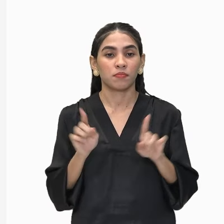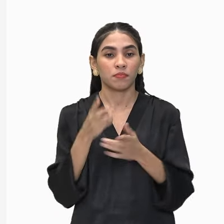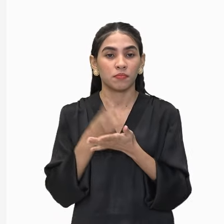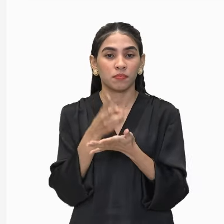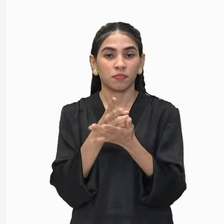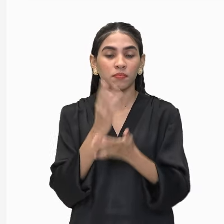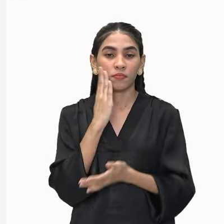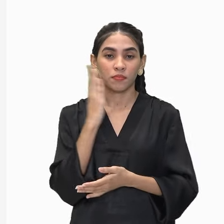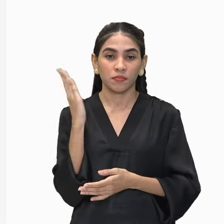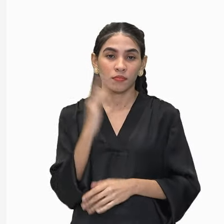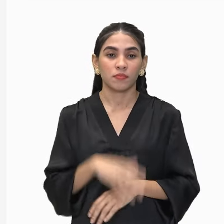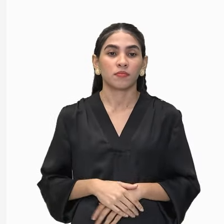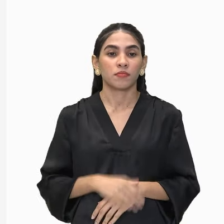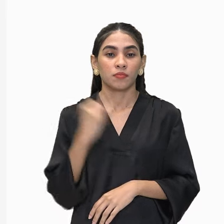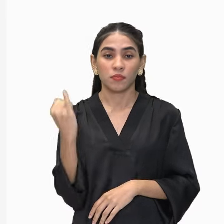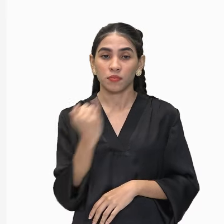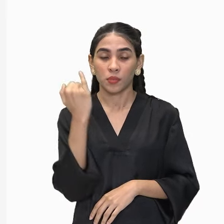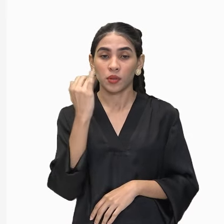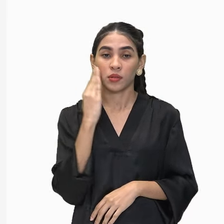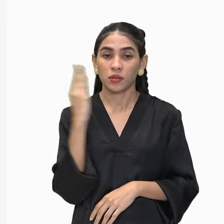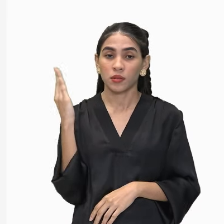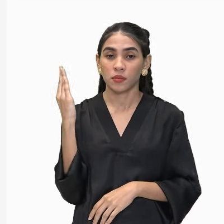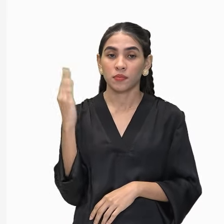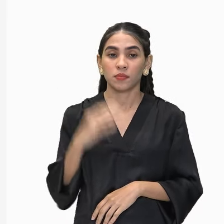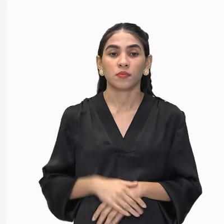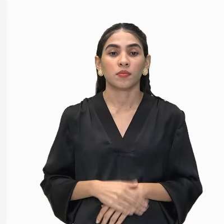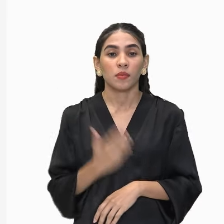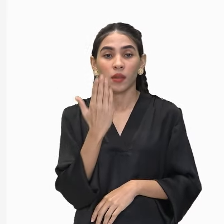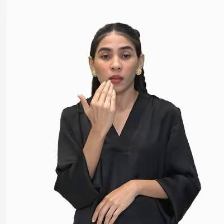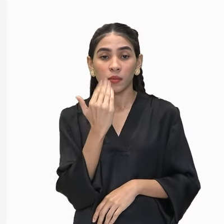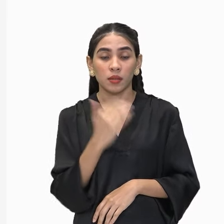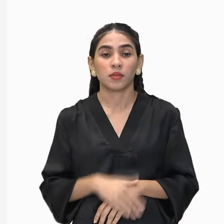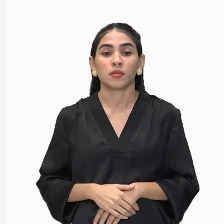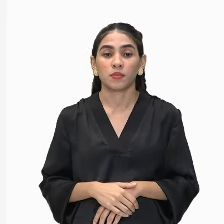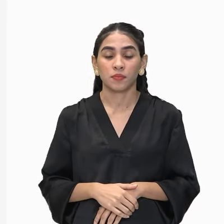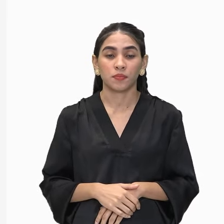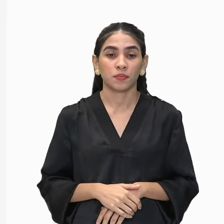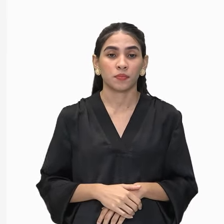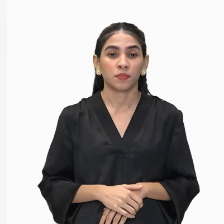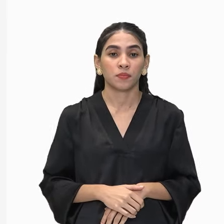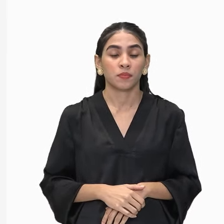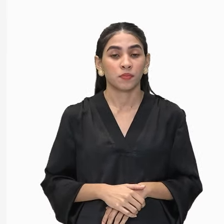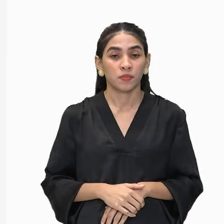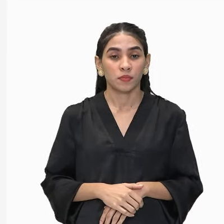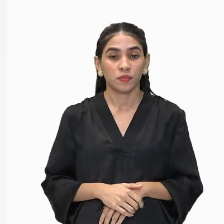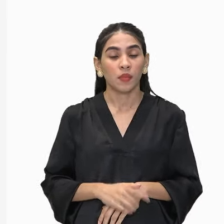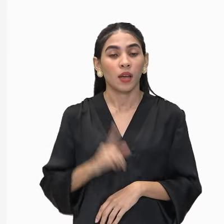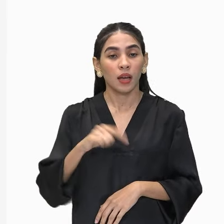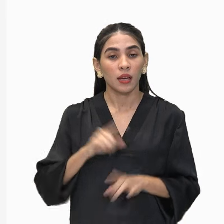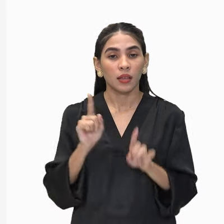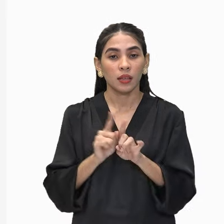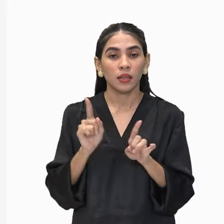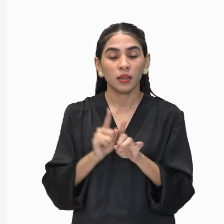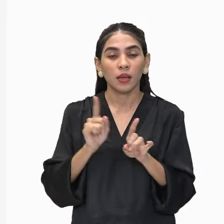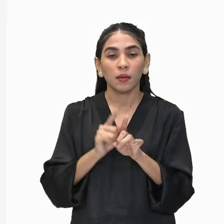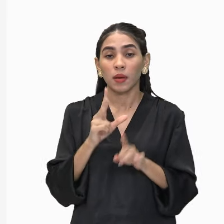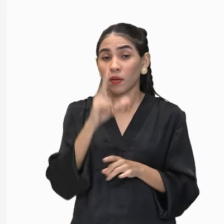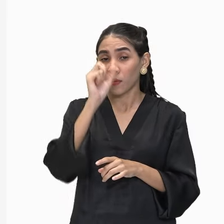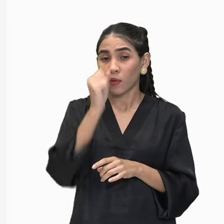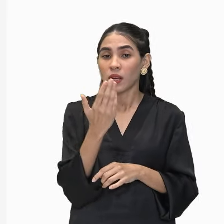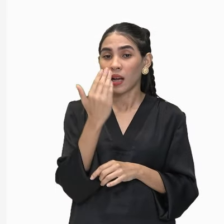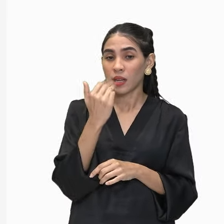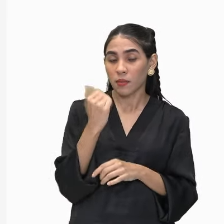aí. Importância dos moluscos, alimentação, são fontes de alimentos tanto para humanos